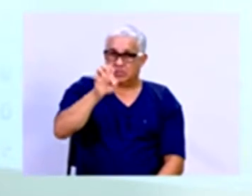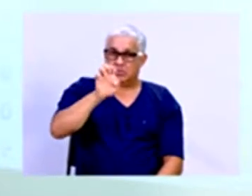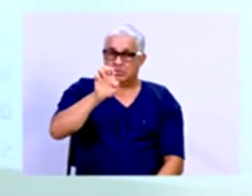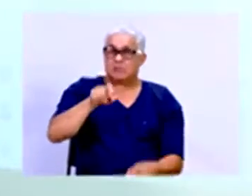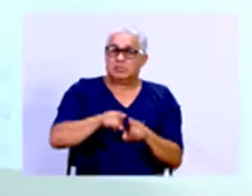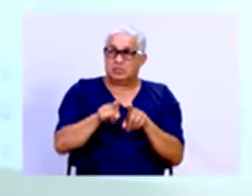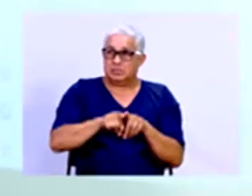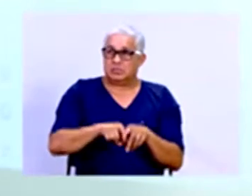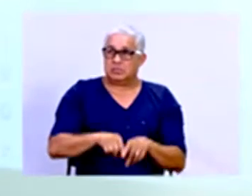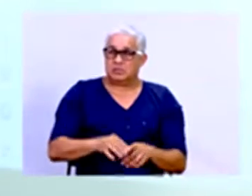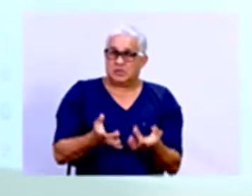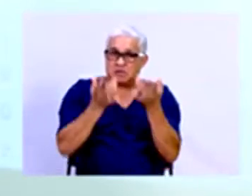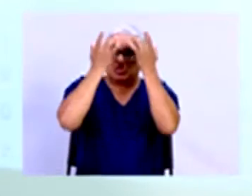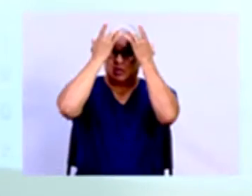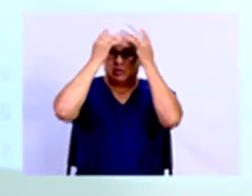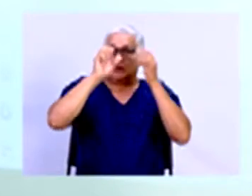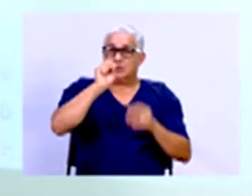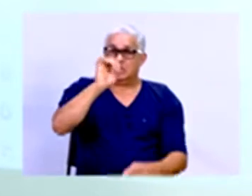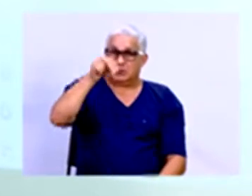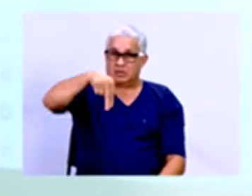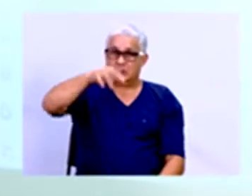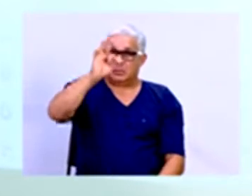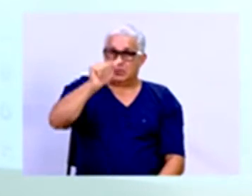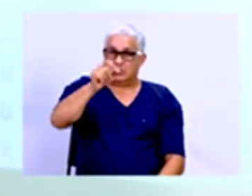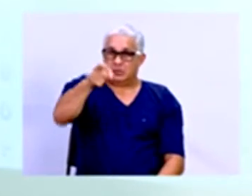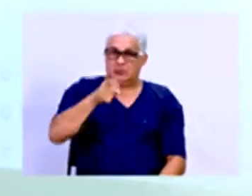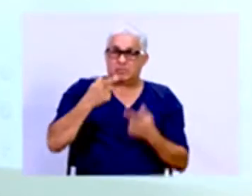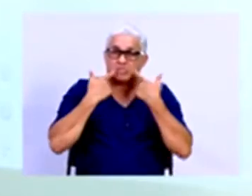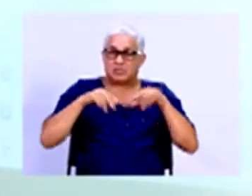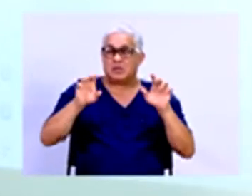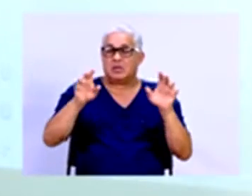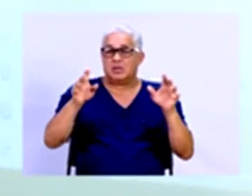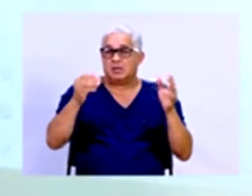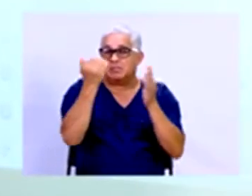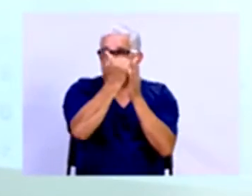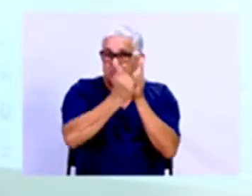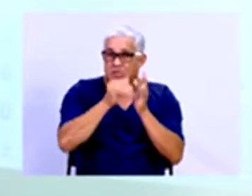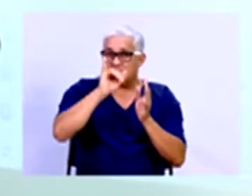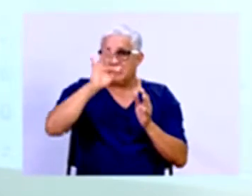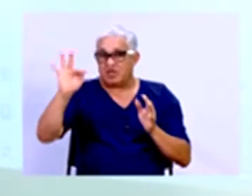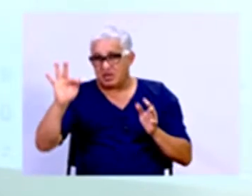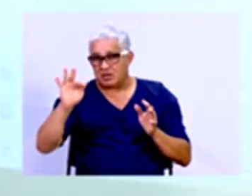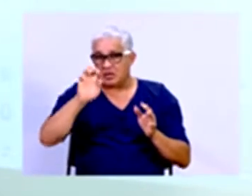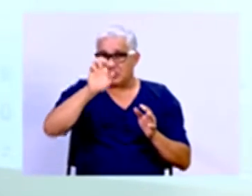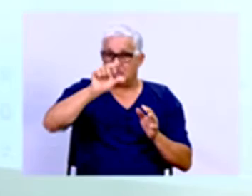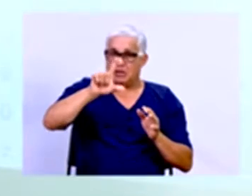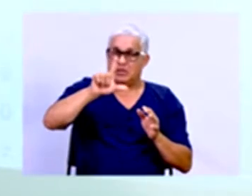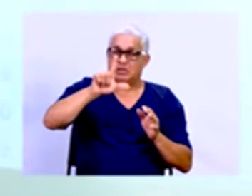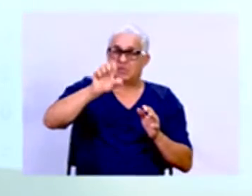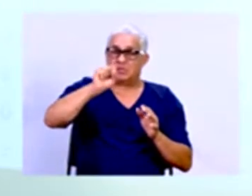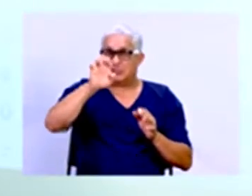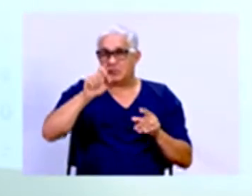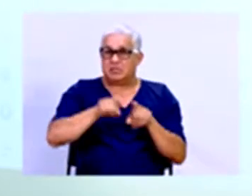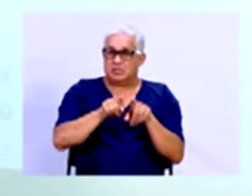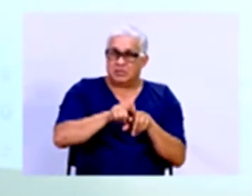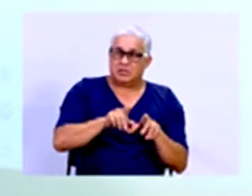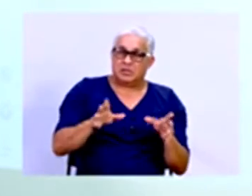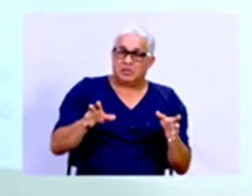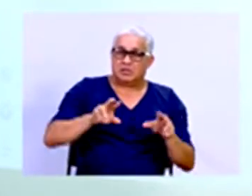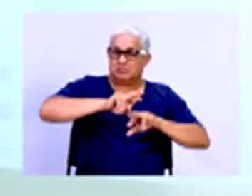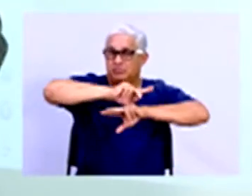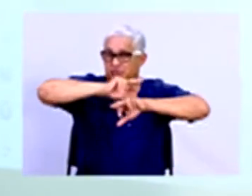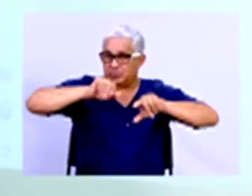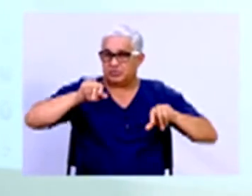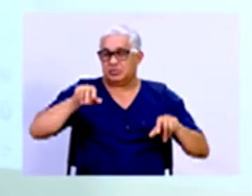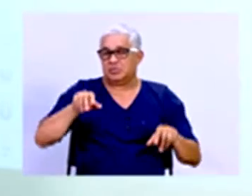coisas. Quando a gente fala de sintaxe de linguagem de programação, a gente passa por if-else, por switch case, por for, while, enfim, todas